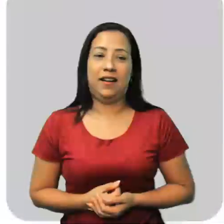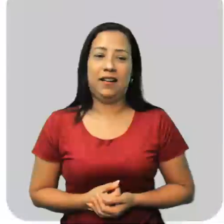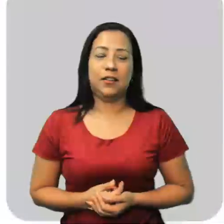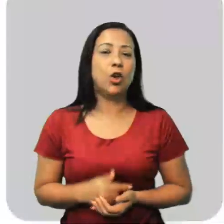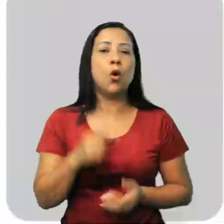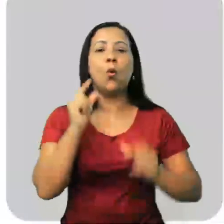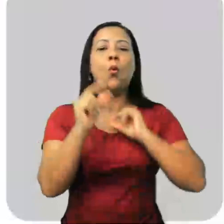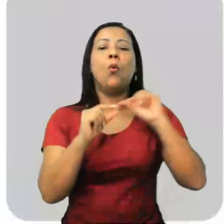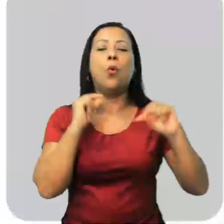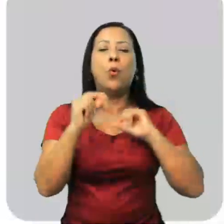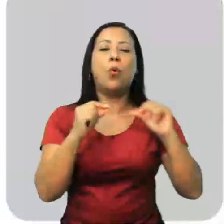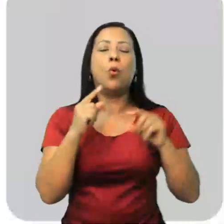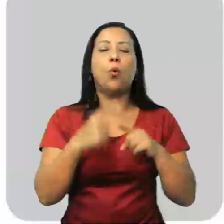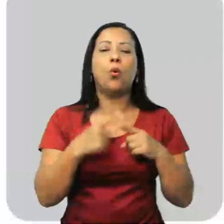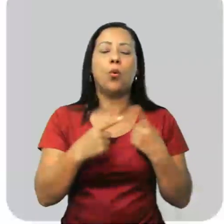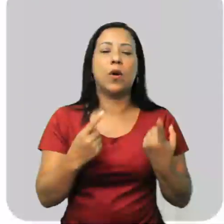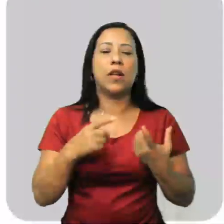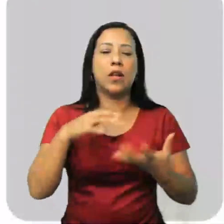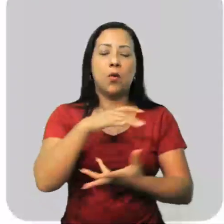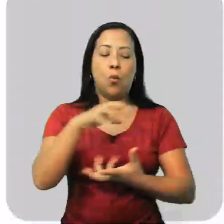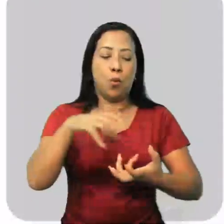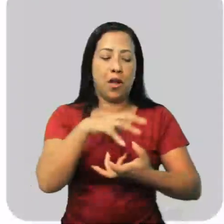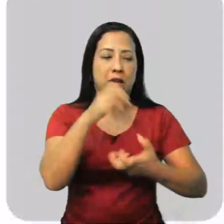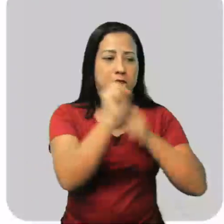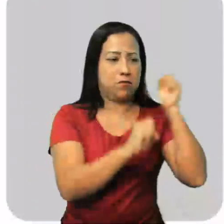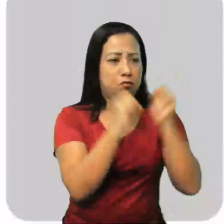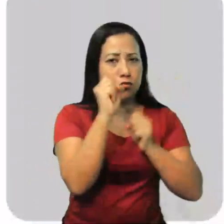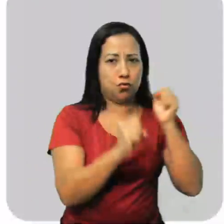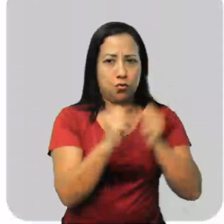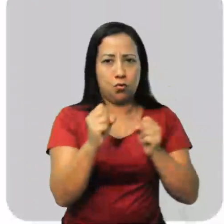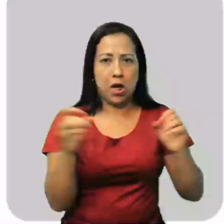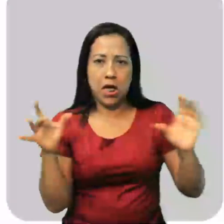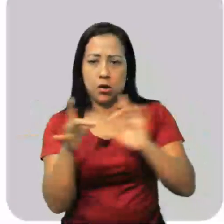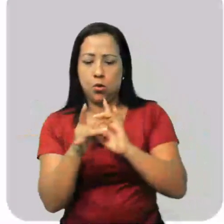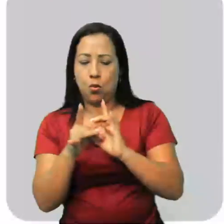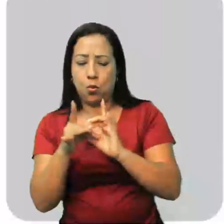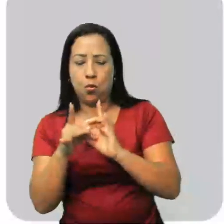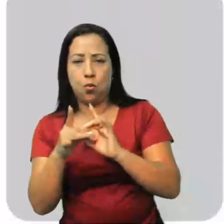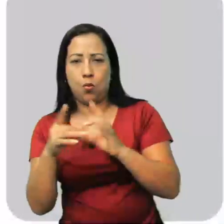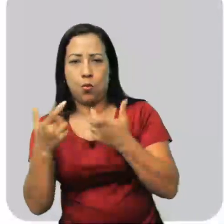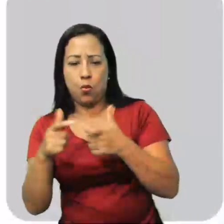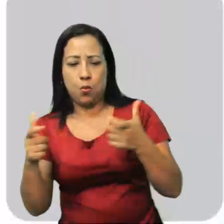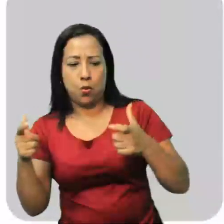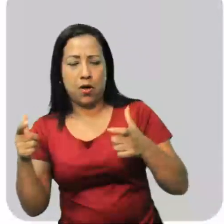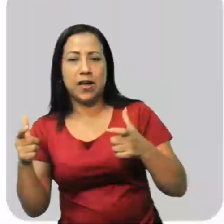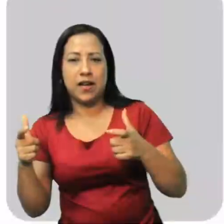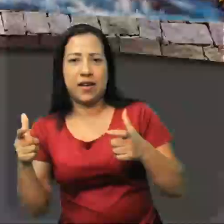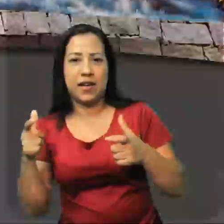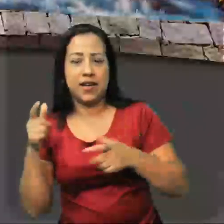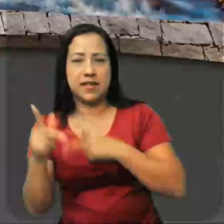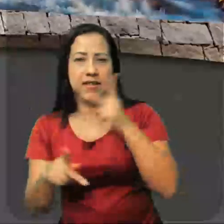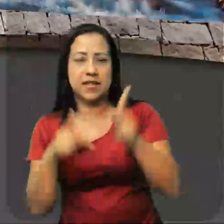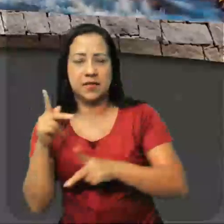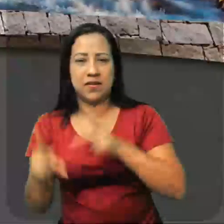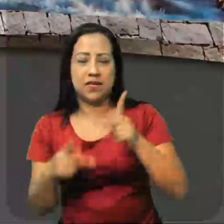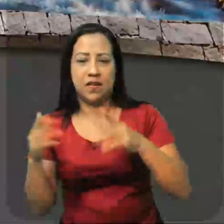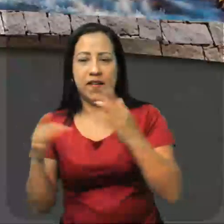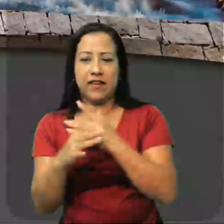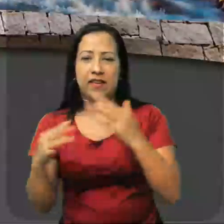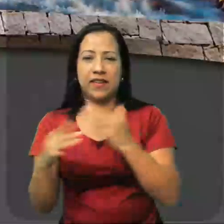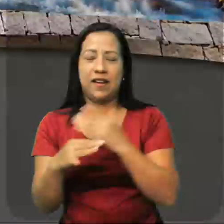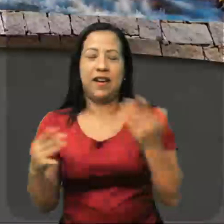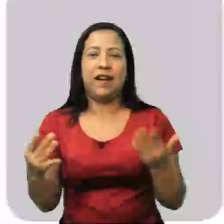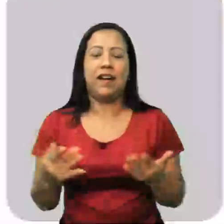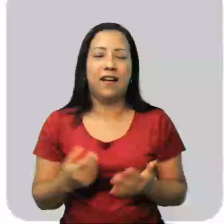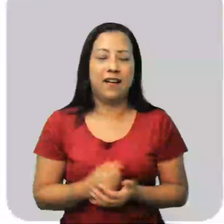E o que tem a ver Revolução Industrial com crescimento demográfico? A Revolução Industrial, gente, é a modernização. Aí, olha